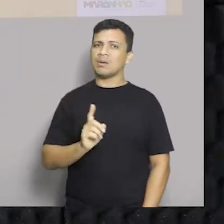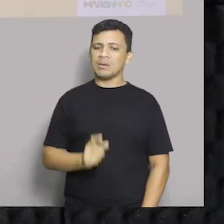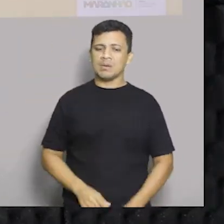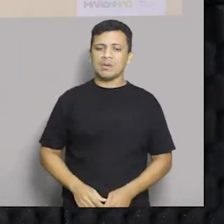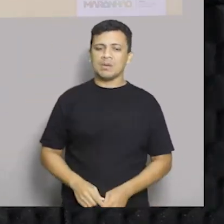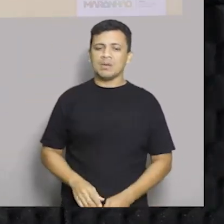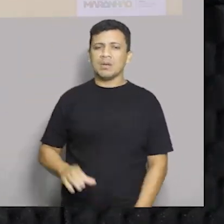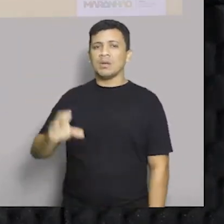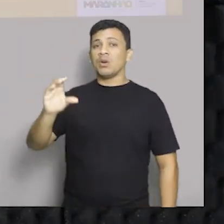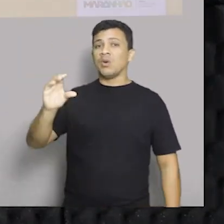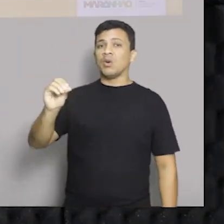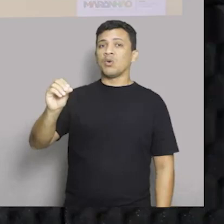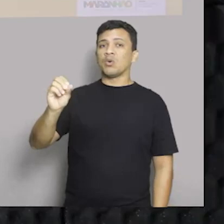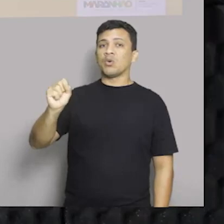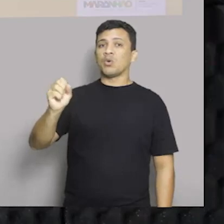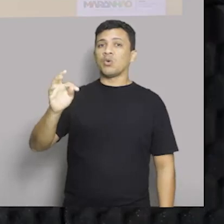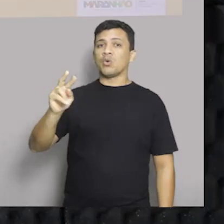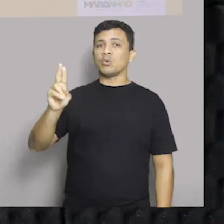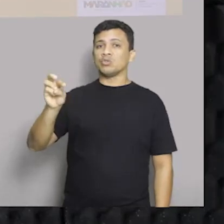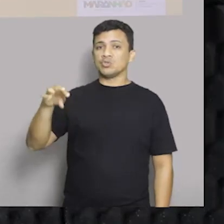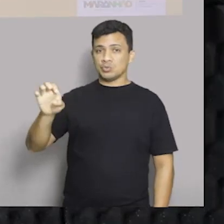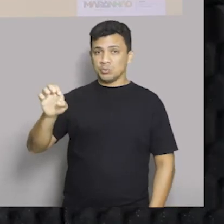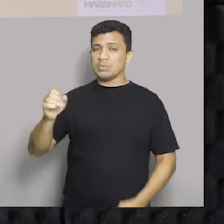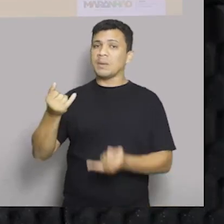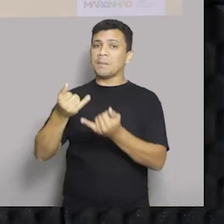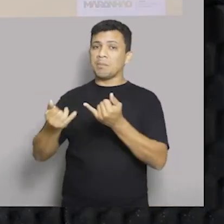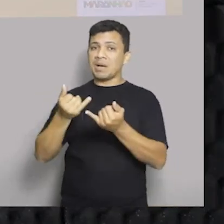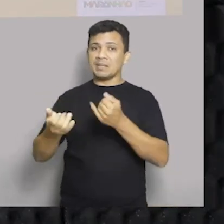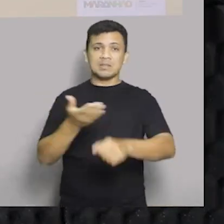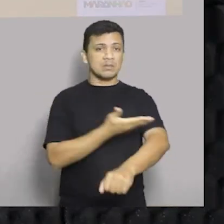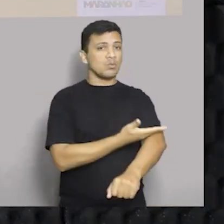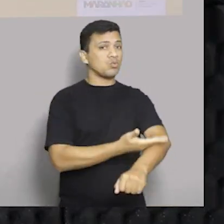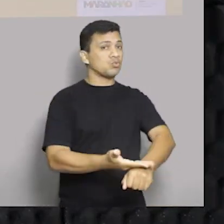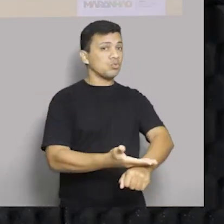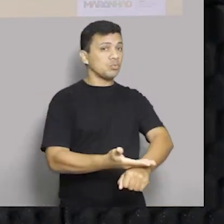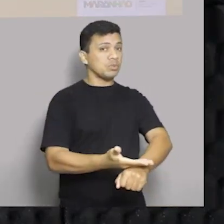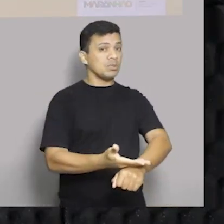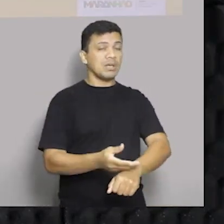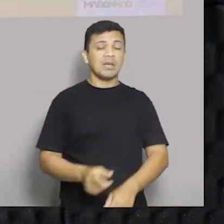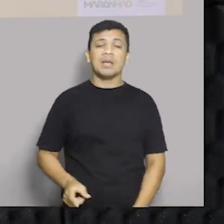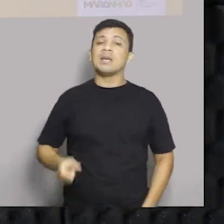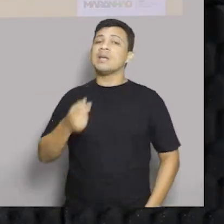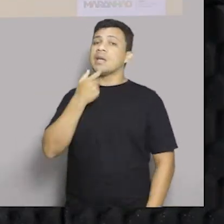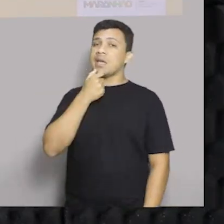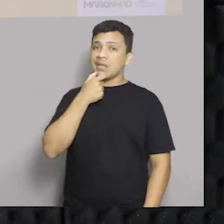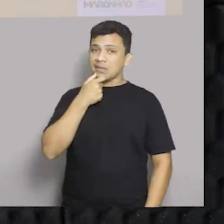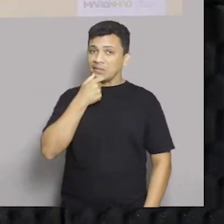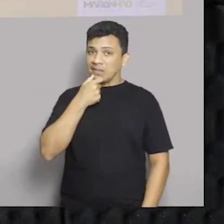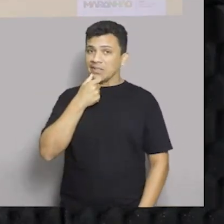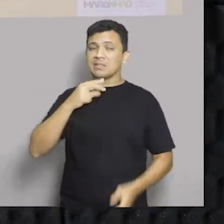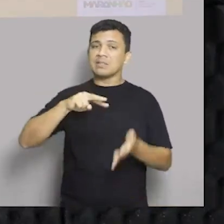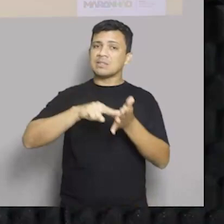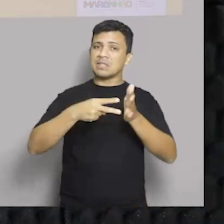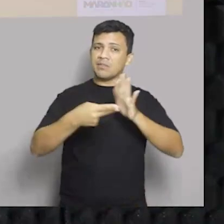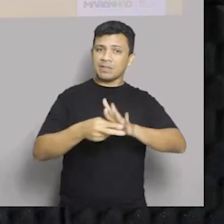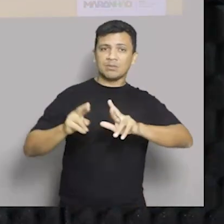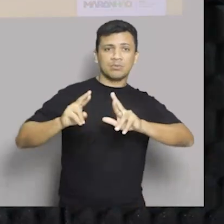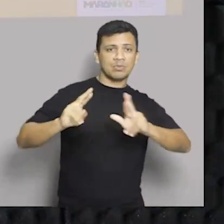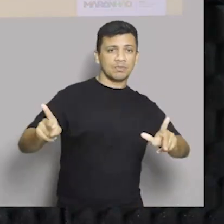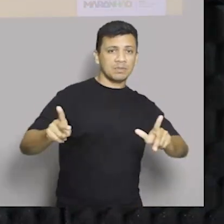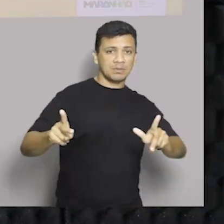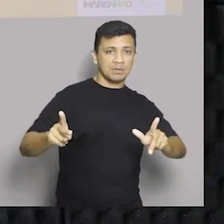palavra costume parece com costume, mas em inglês ele é um falso cognato, ele significa fantasia.